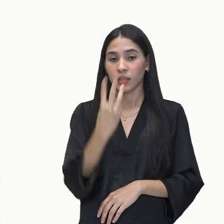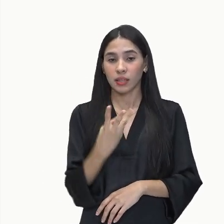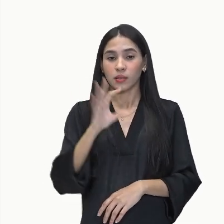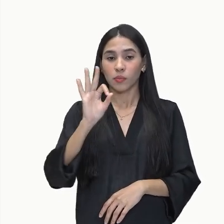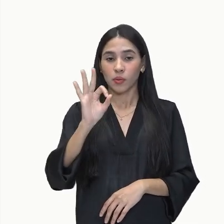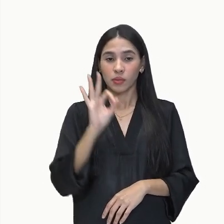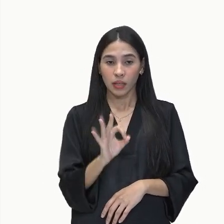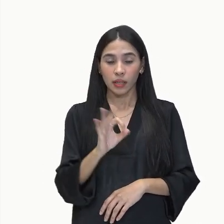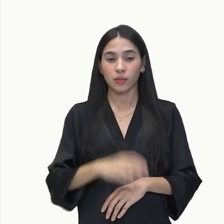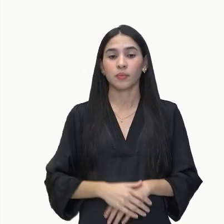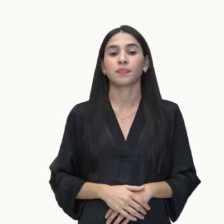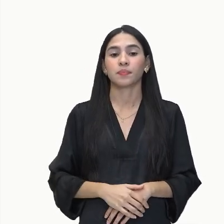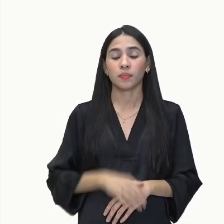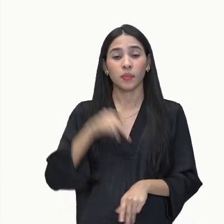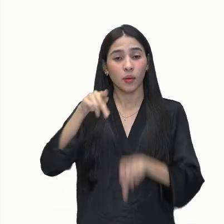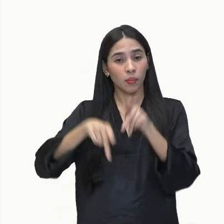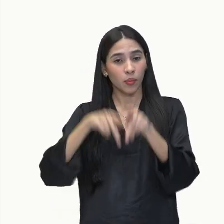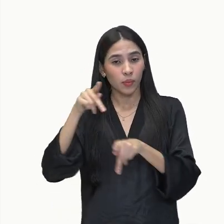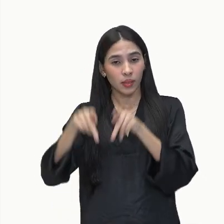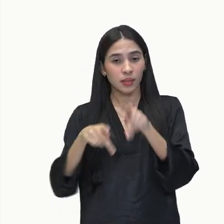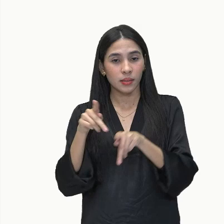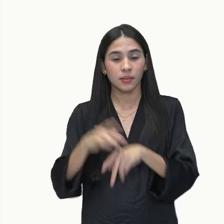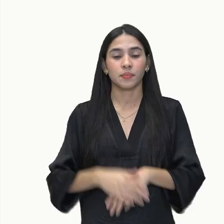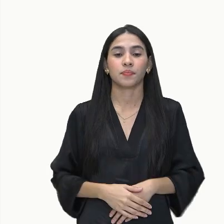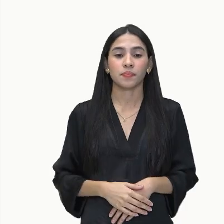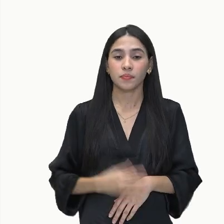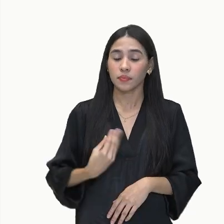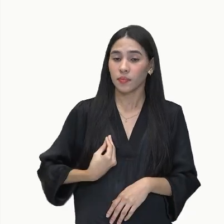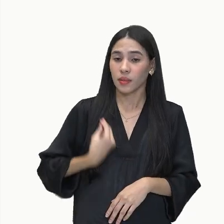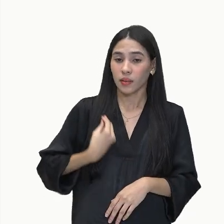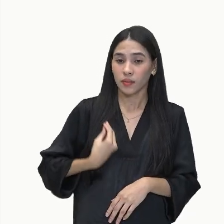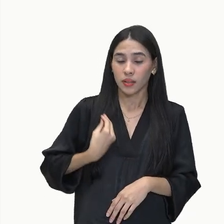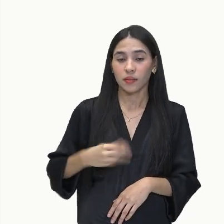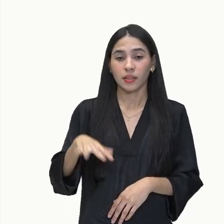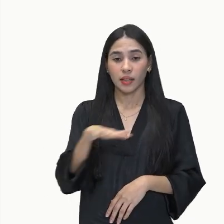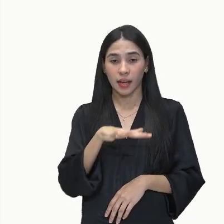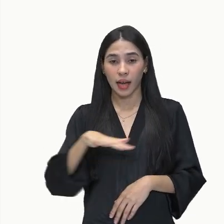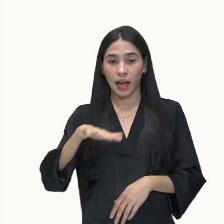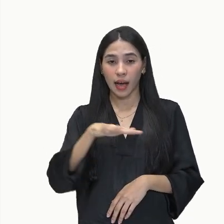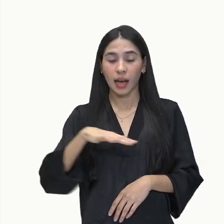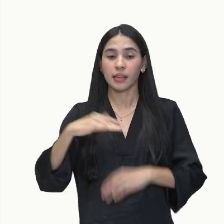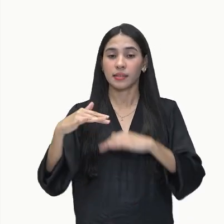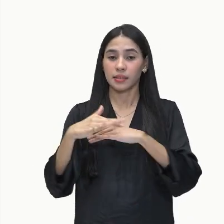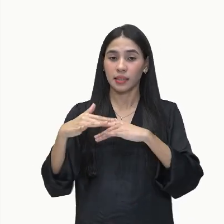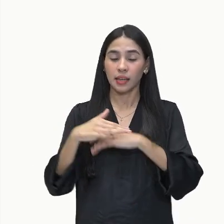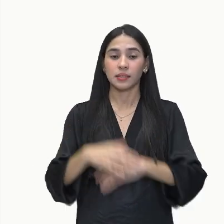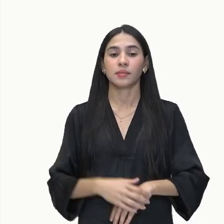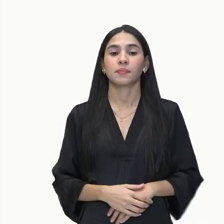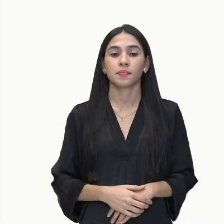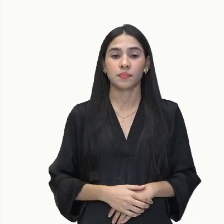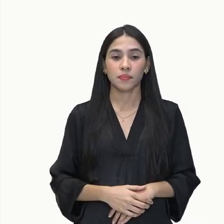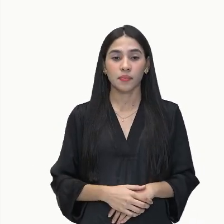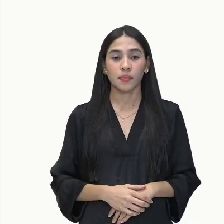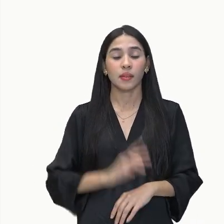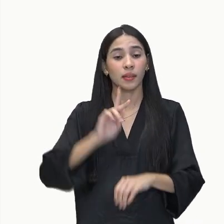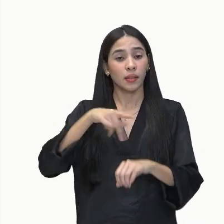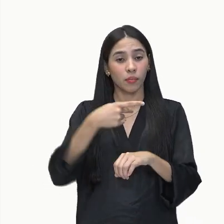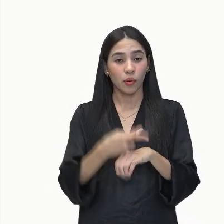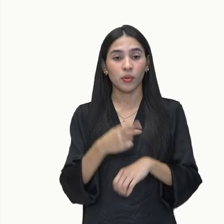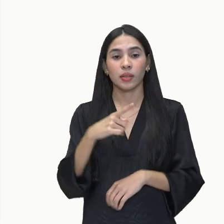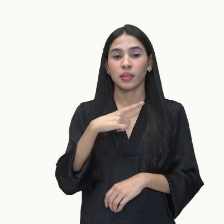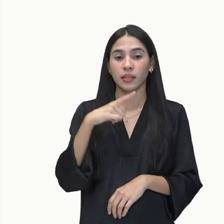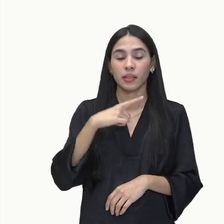da população dessa região, ela vive nas áreas urbanas, né? E aí depois nós temos